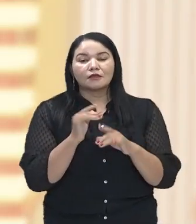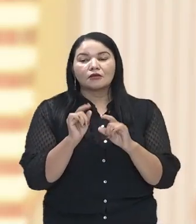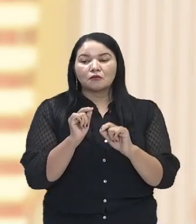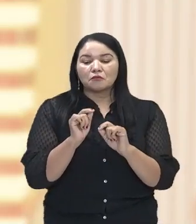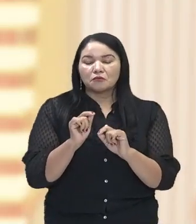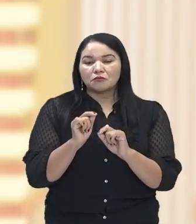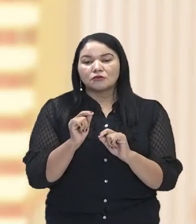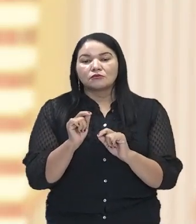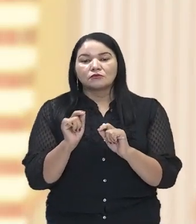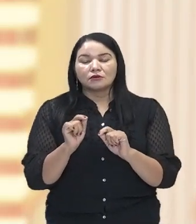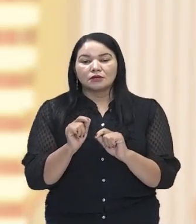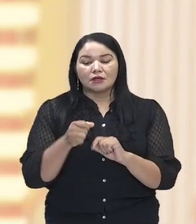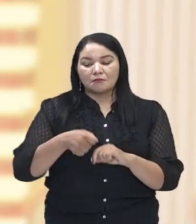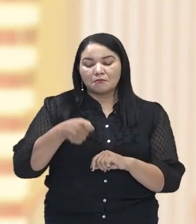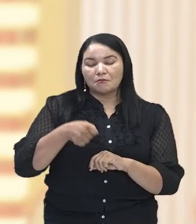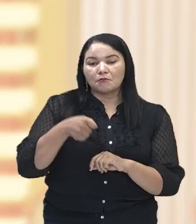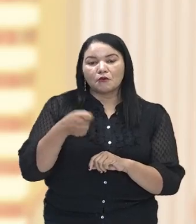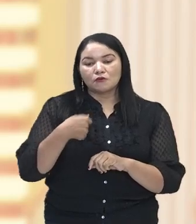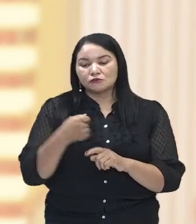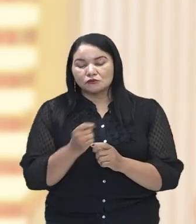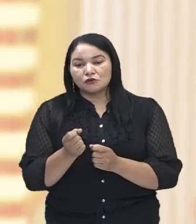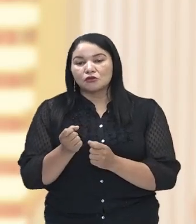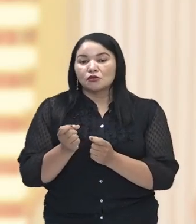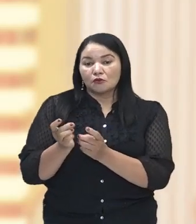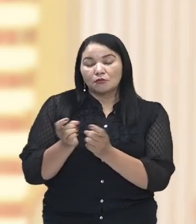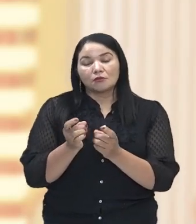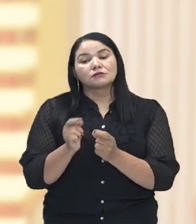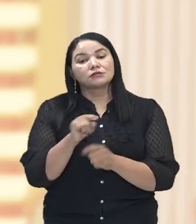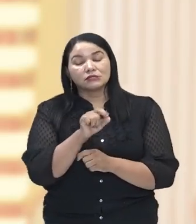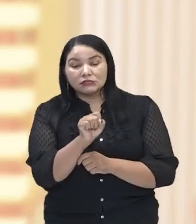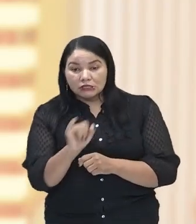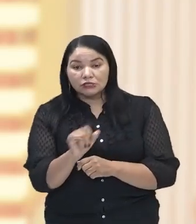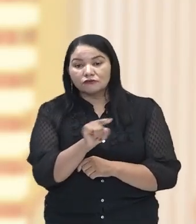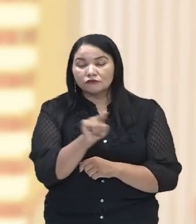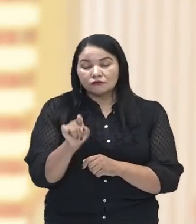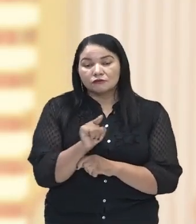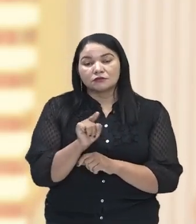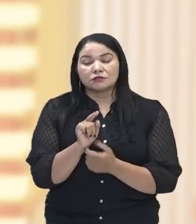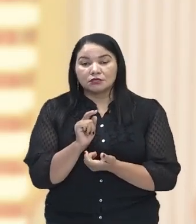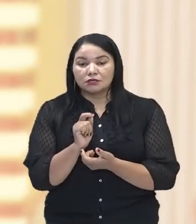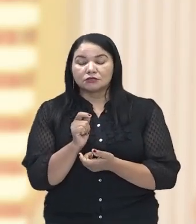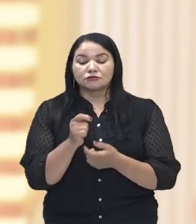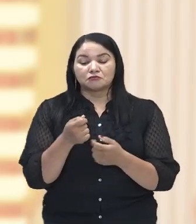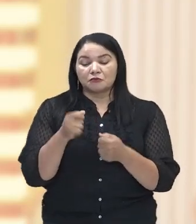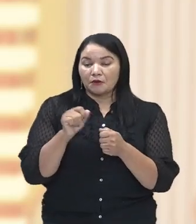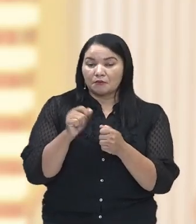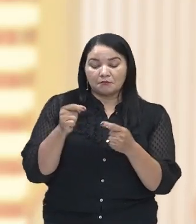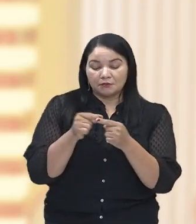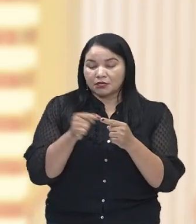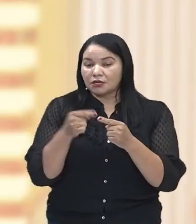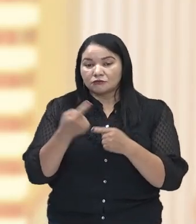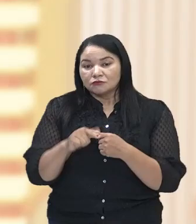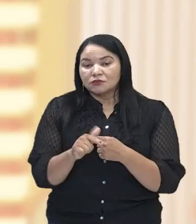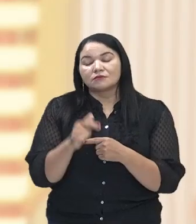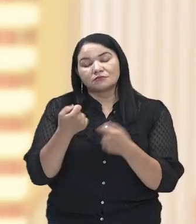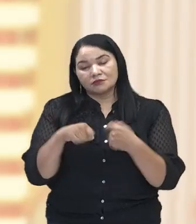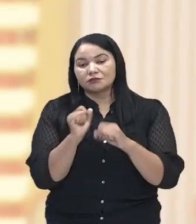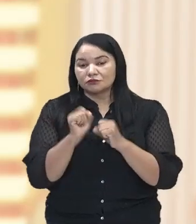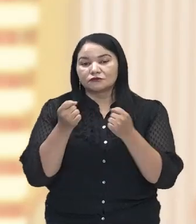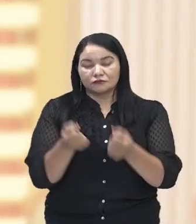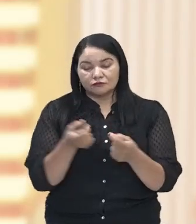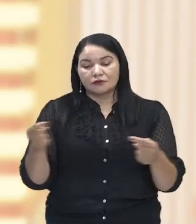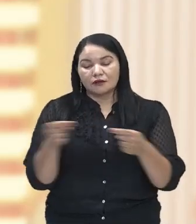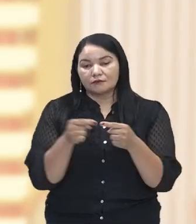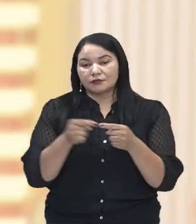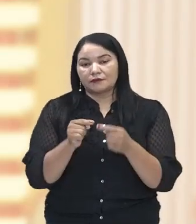a minha água da torneira. Então, se você faz, está de parabéns. Se você não faz, comece a fazer. Vamos ver aí as metas